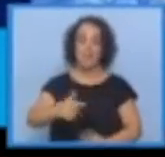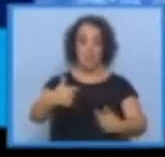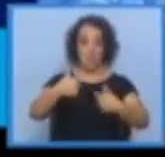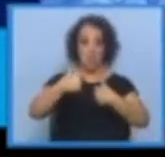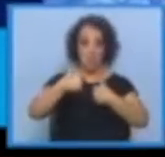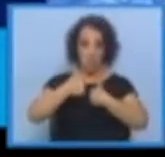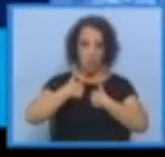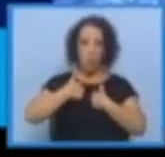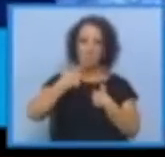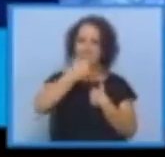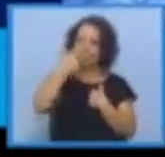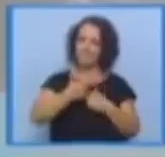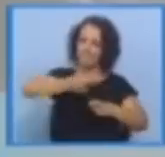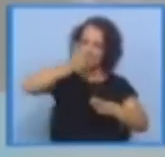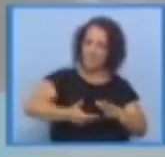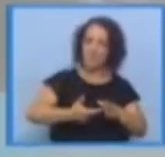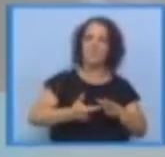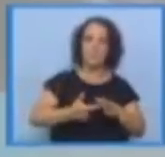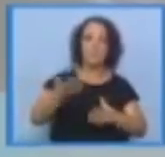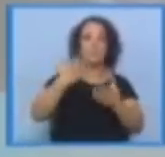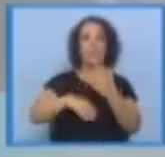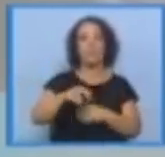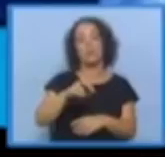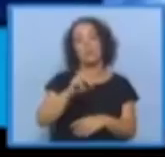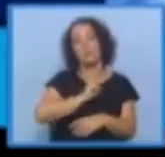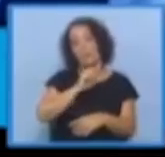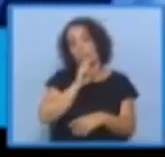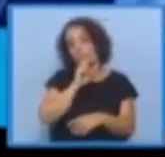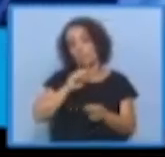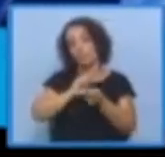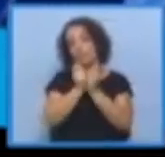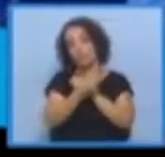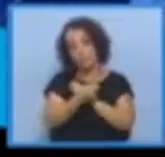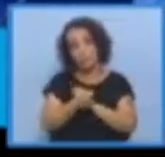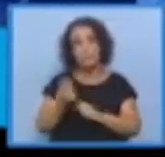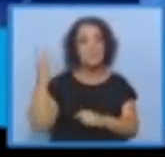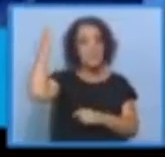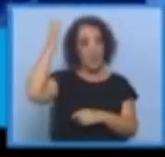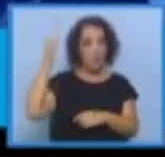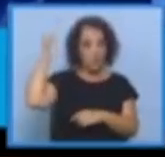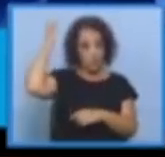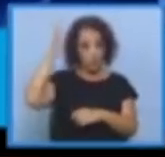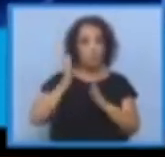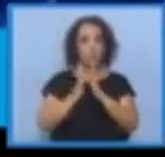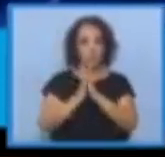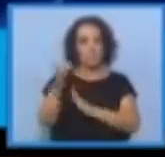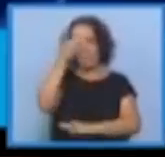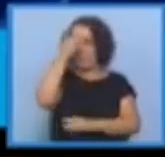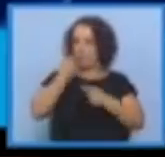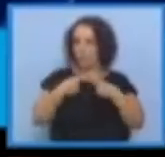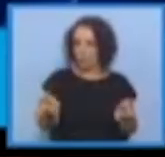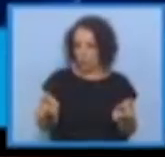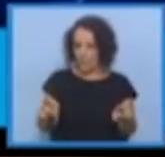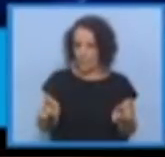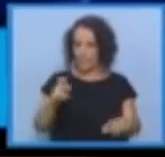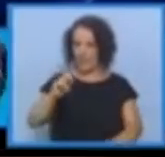ao serviço do movimento. E o meu bispo, que era um santo, Dom Altino Ribeiro de Santana, não era dessa opinião.